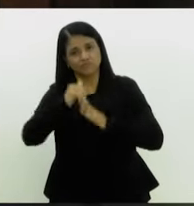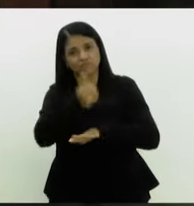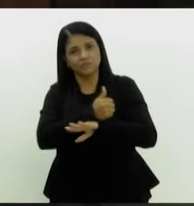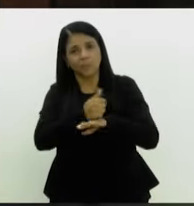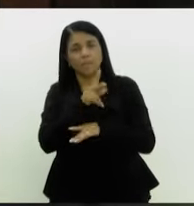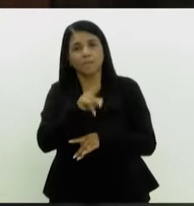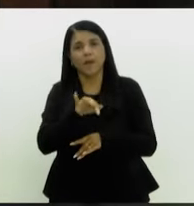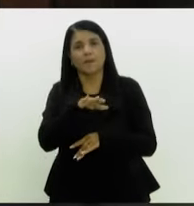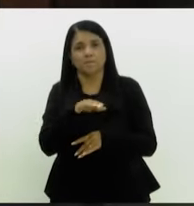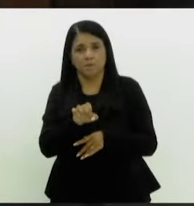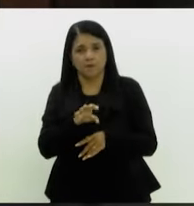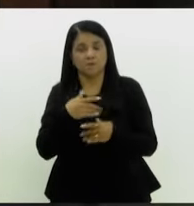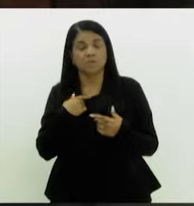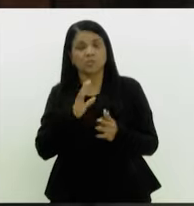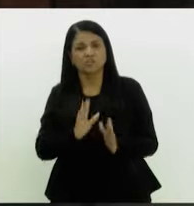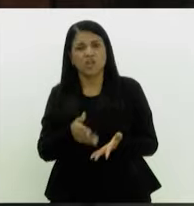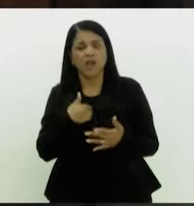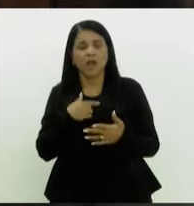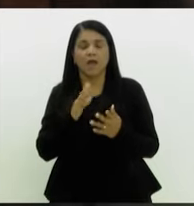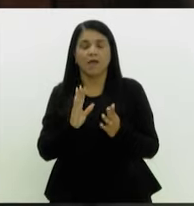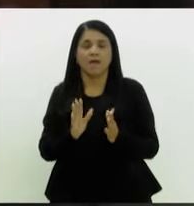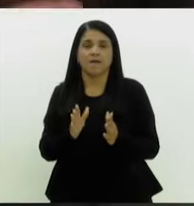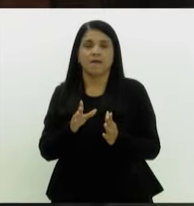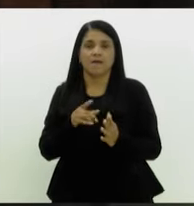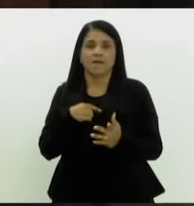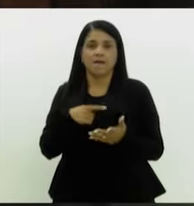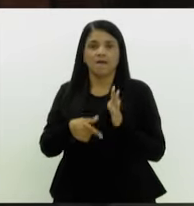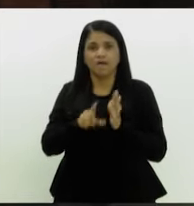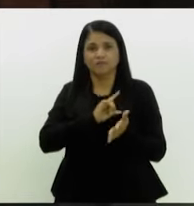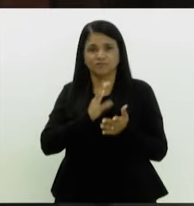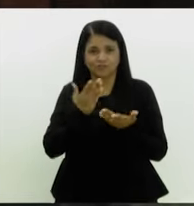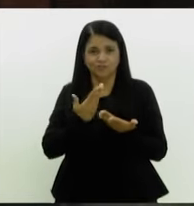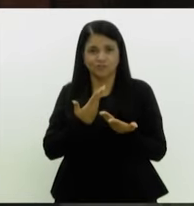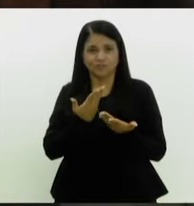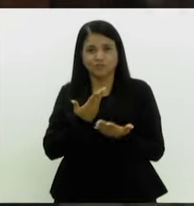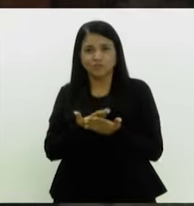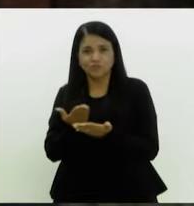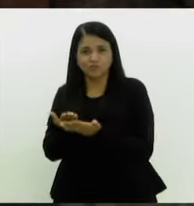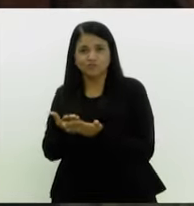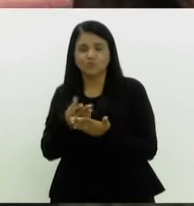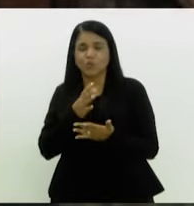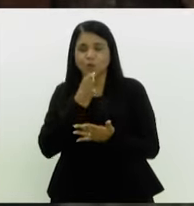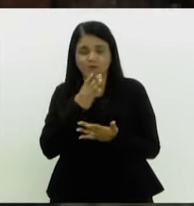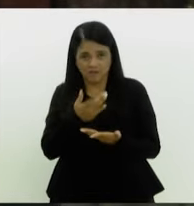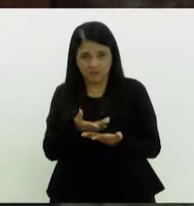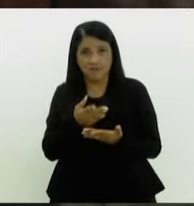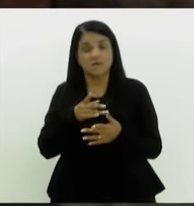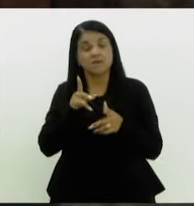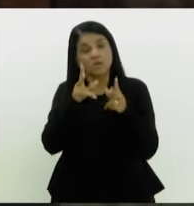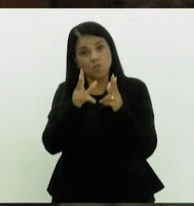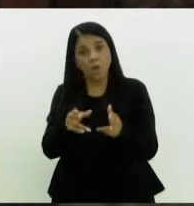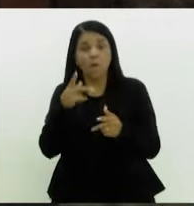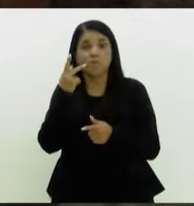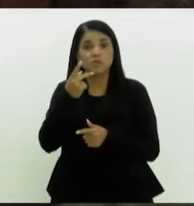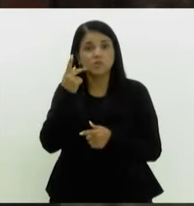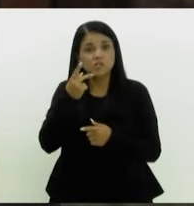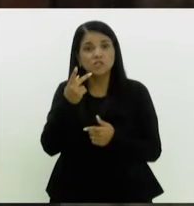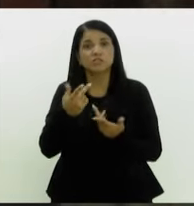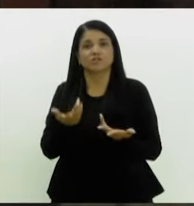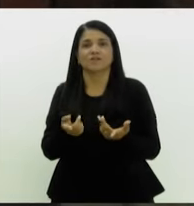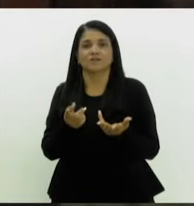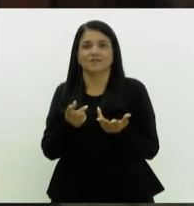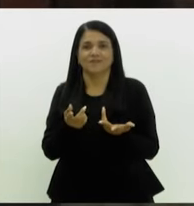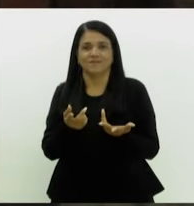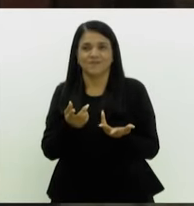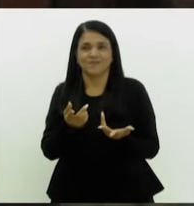política já tem uma escola e acha que as pessoas chegam Porque mulher d e eu fiz questão finquei o pé comprei muita briga